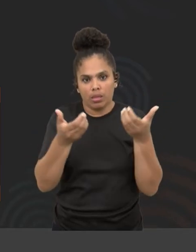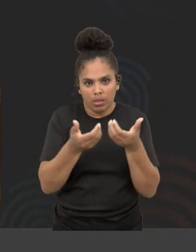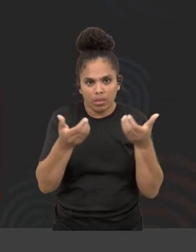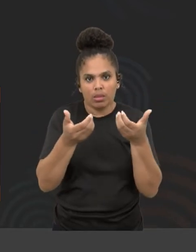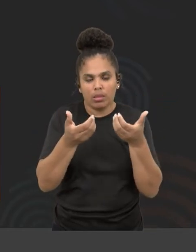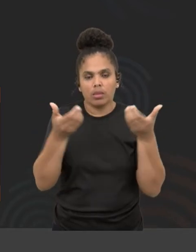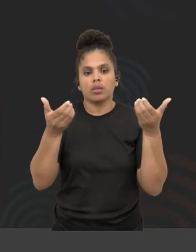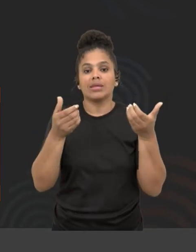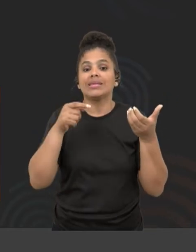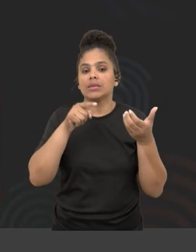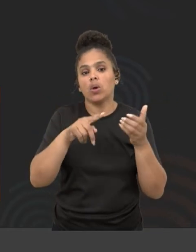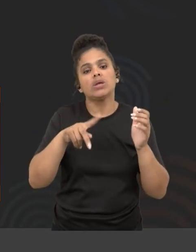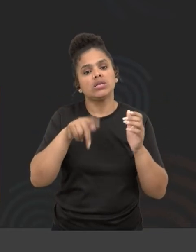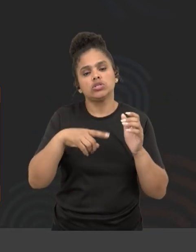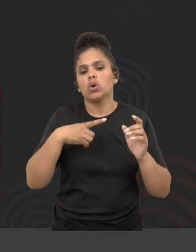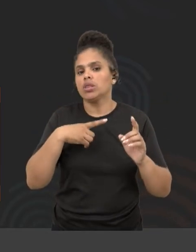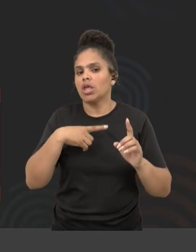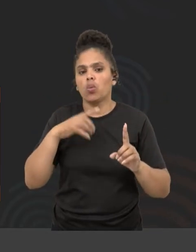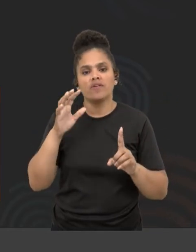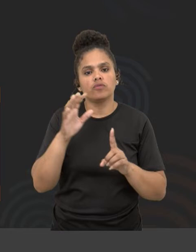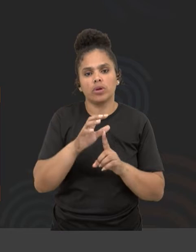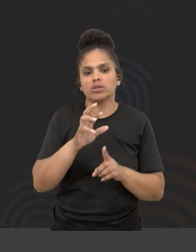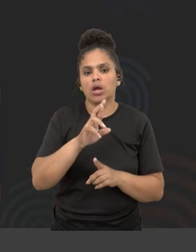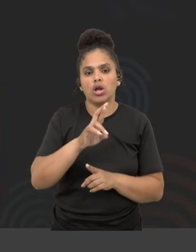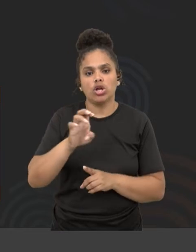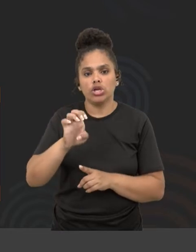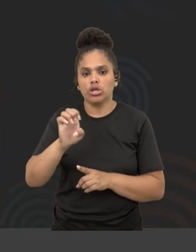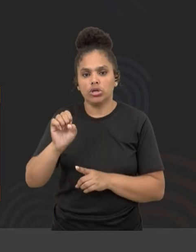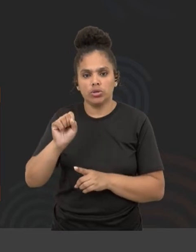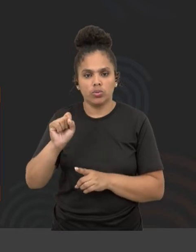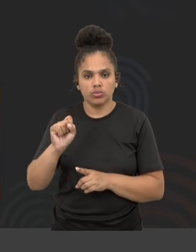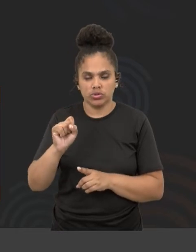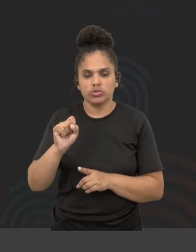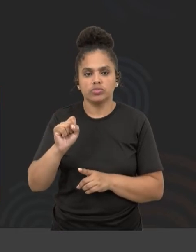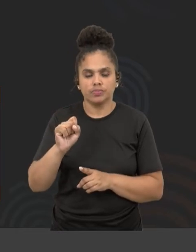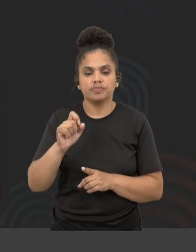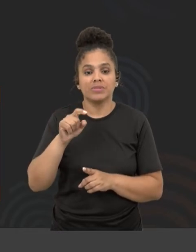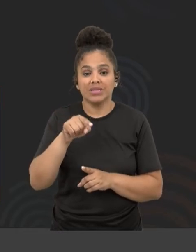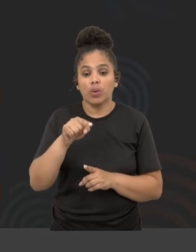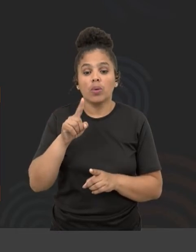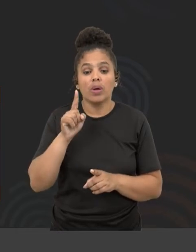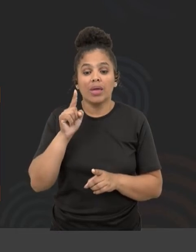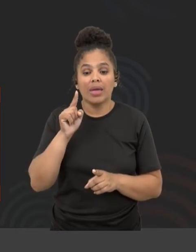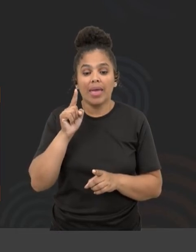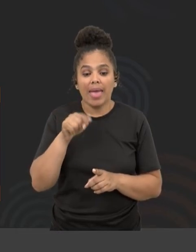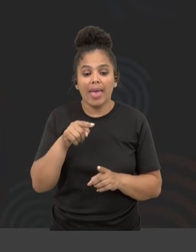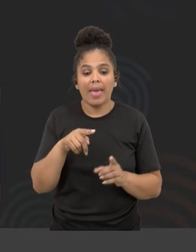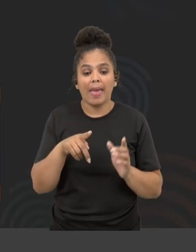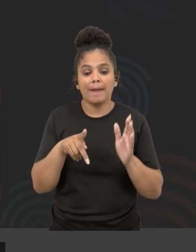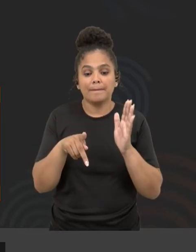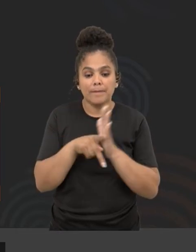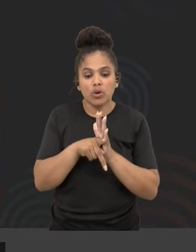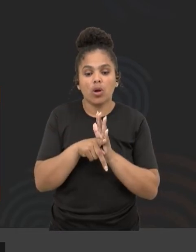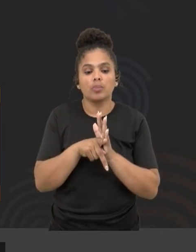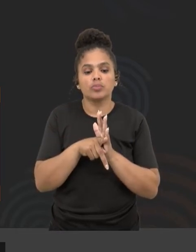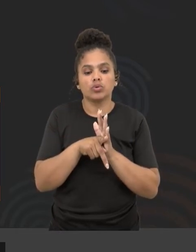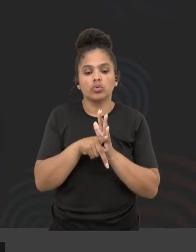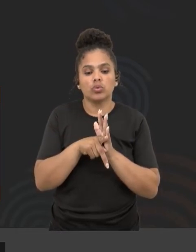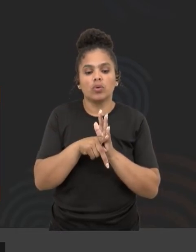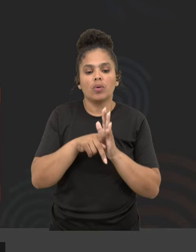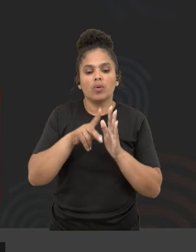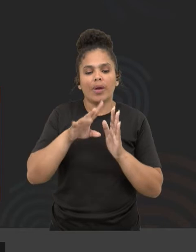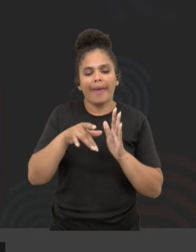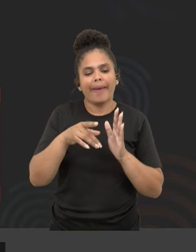chamado rios, mas eles são chamados de rios, que, que eles vão trazendo